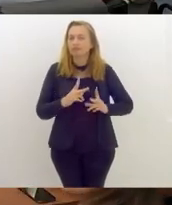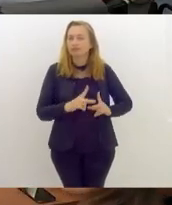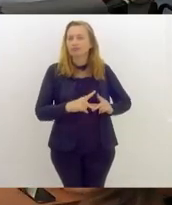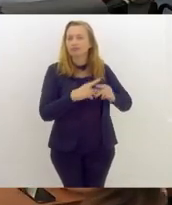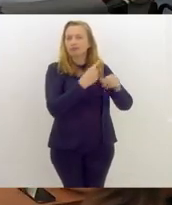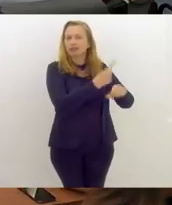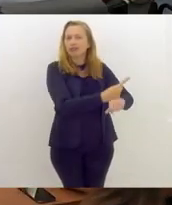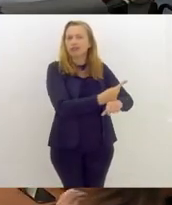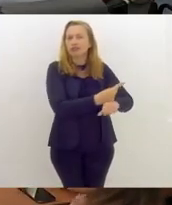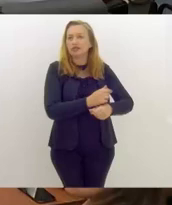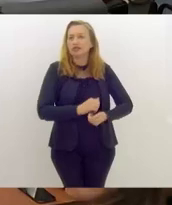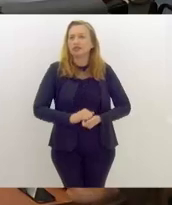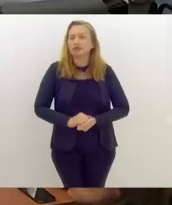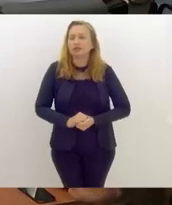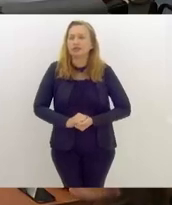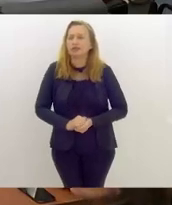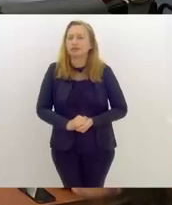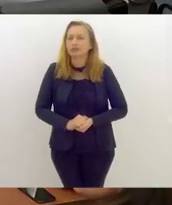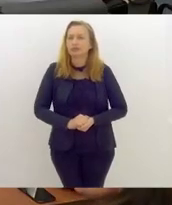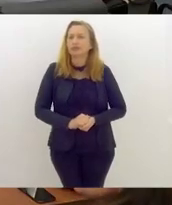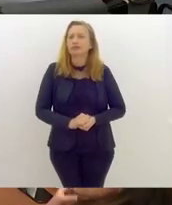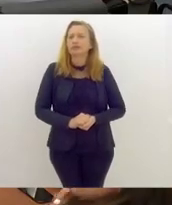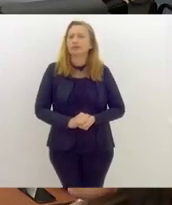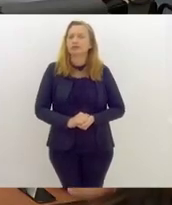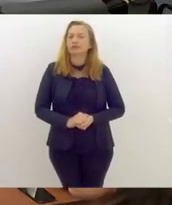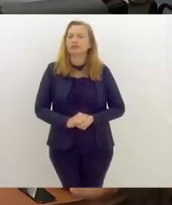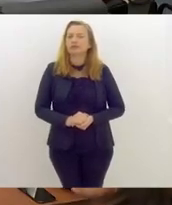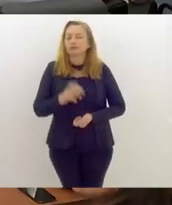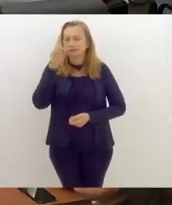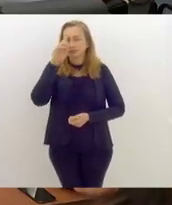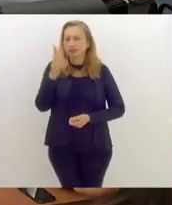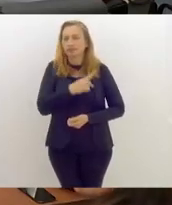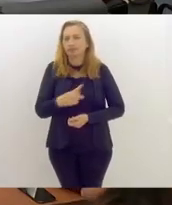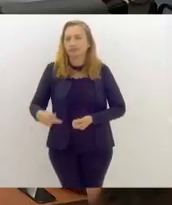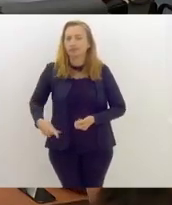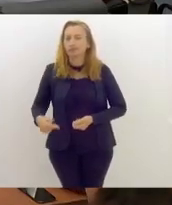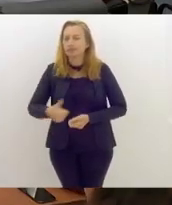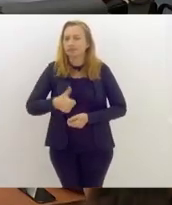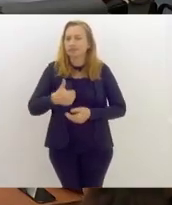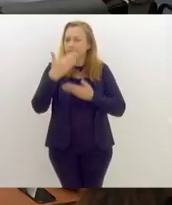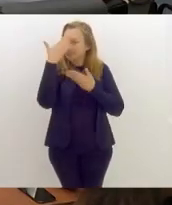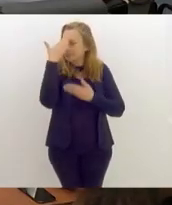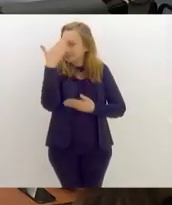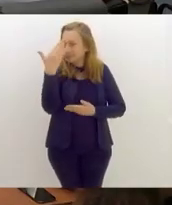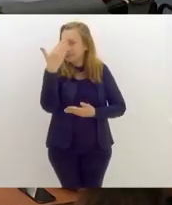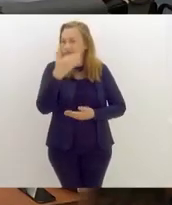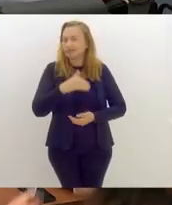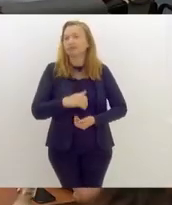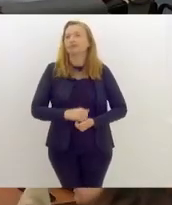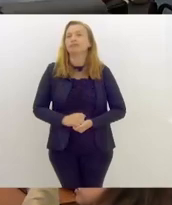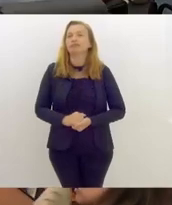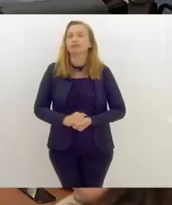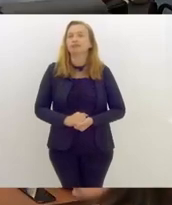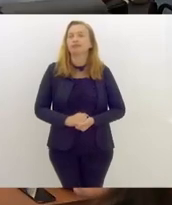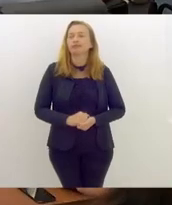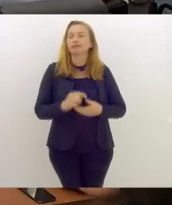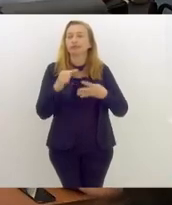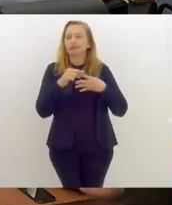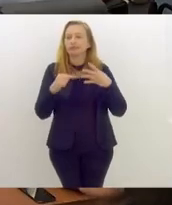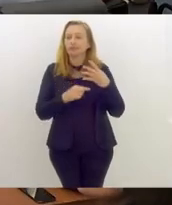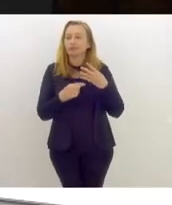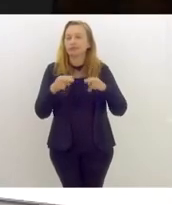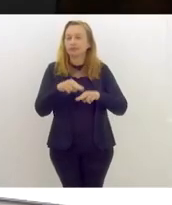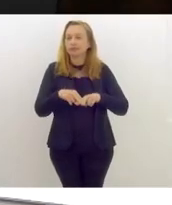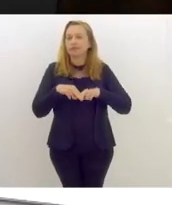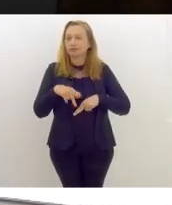Moção sua Moção senhor presidente primeiro agradecer tenho quatro grandes motivos